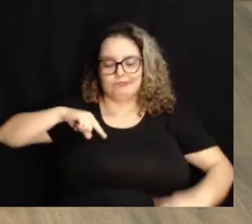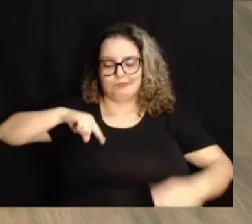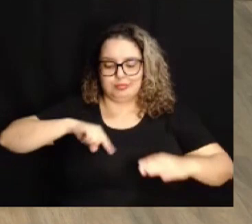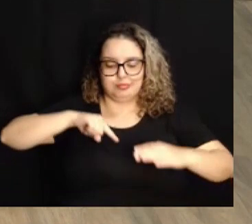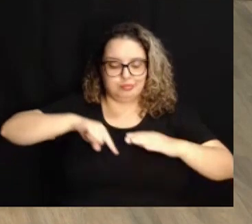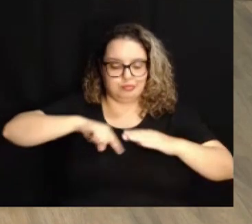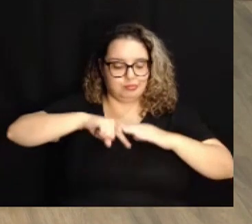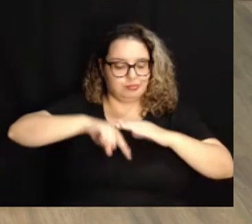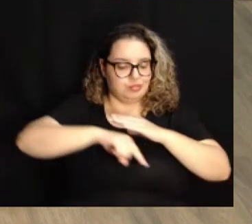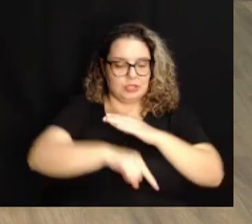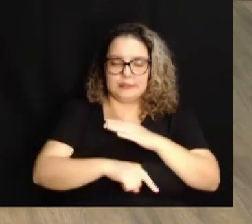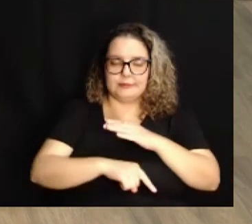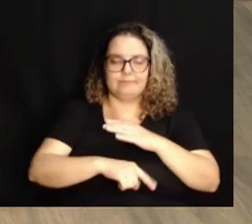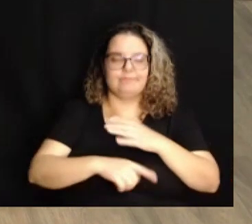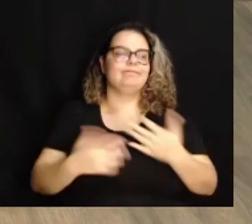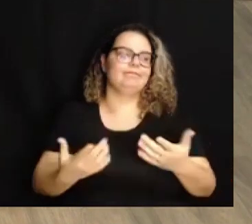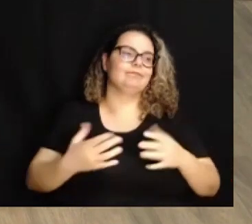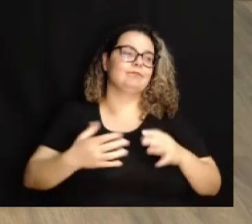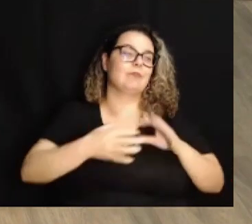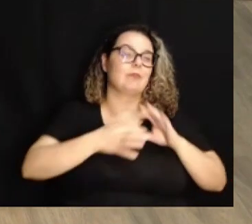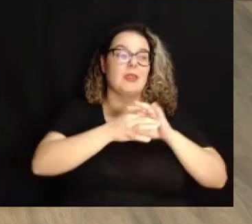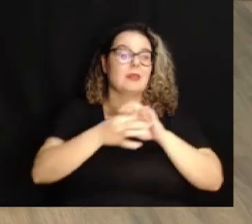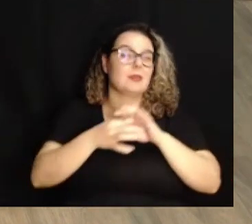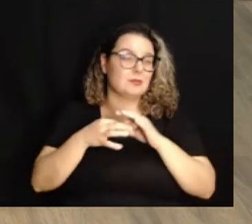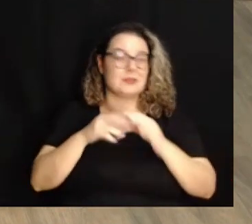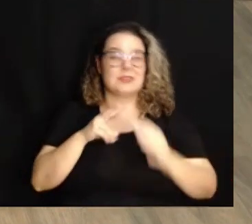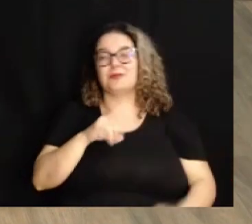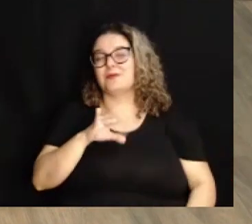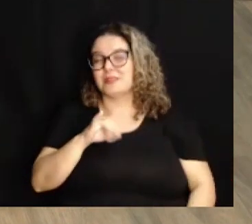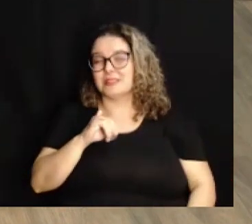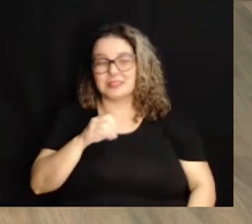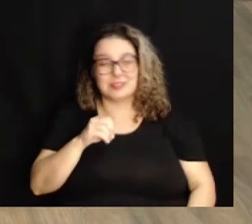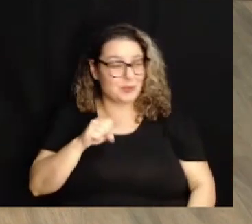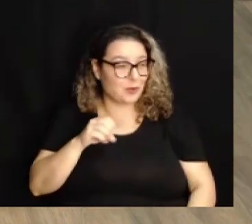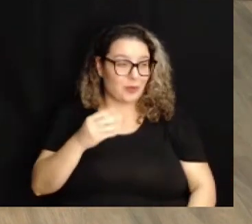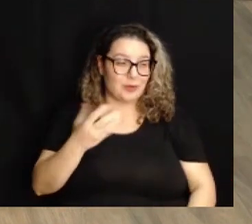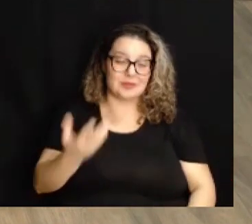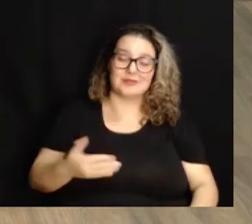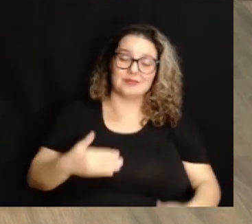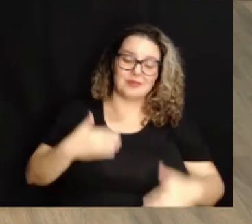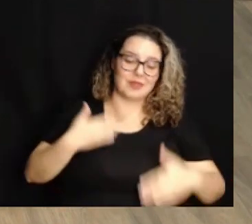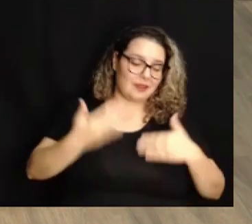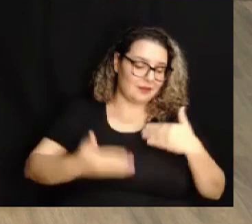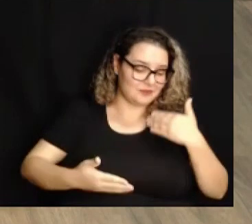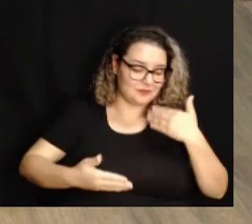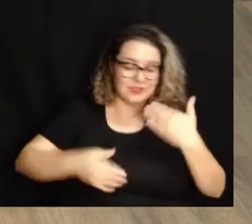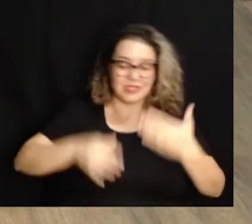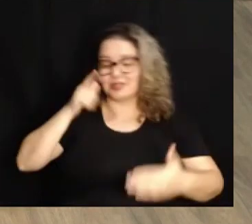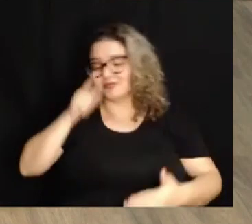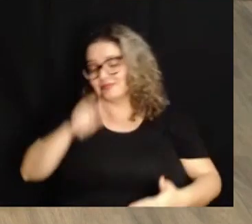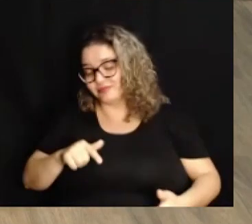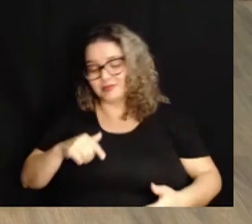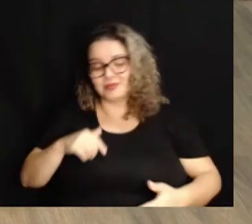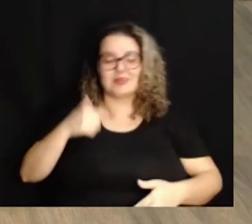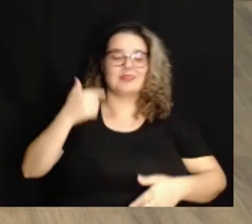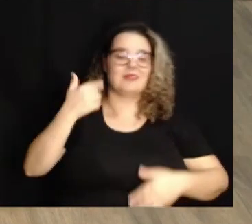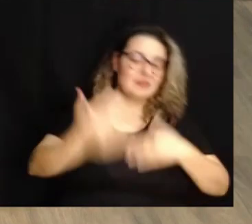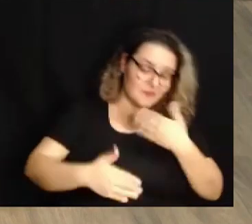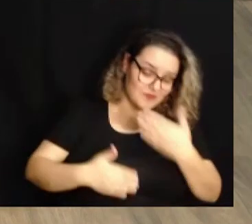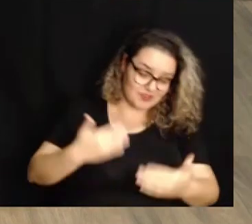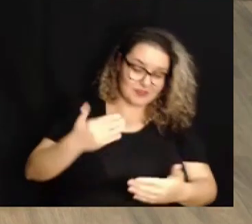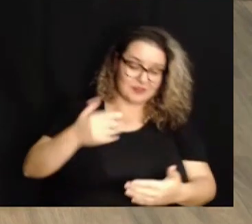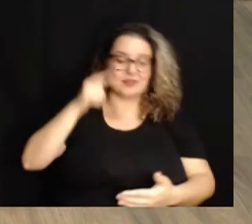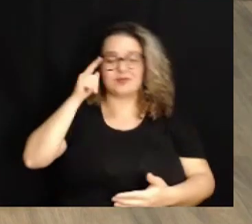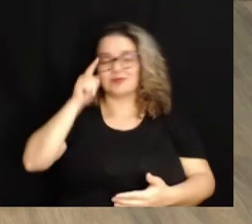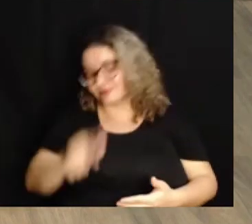círculo vicioso, né? E aí, poxa vida, não consegui, não dei conta e fui, e daí a outra pessoa continua.